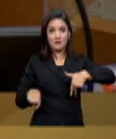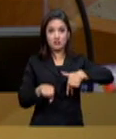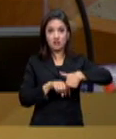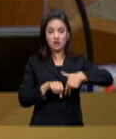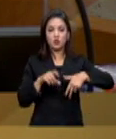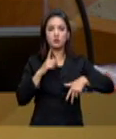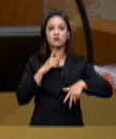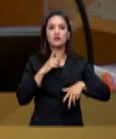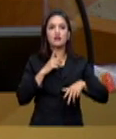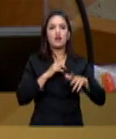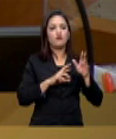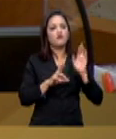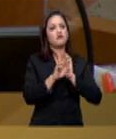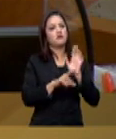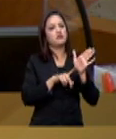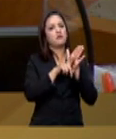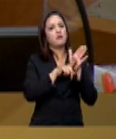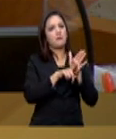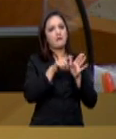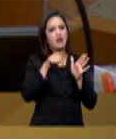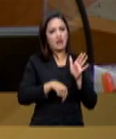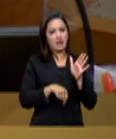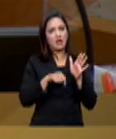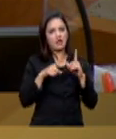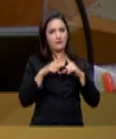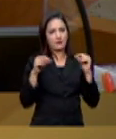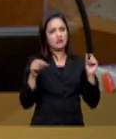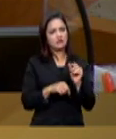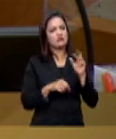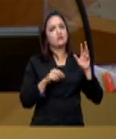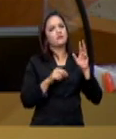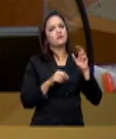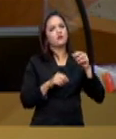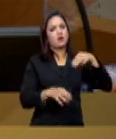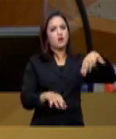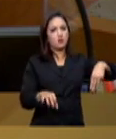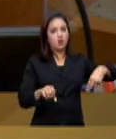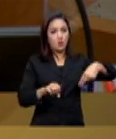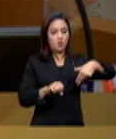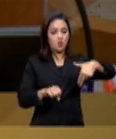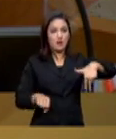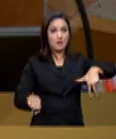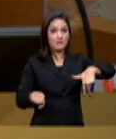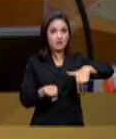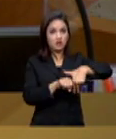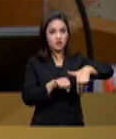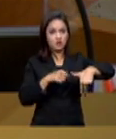foi investigado aqui em Brasília porque